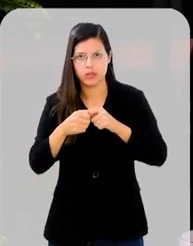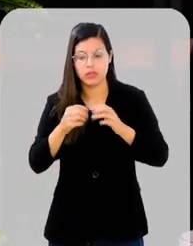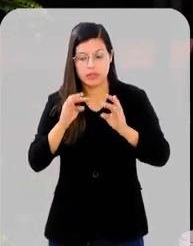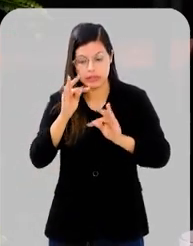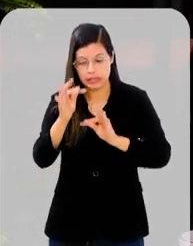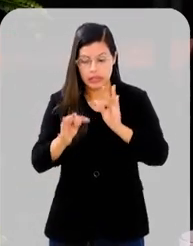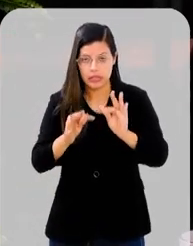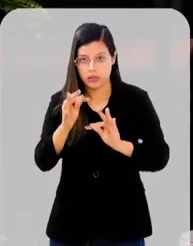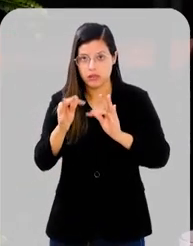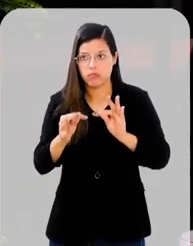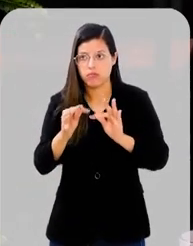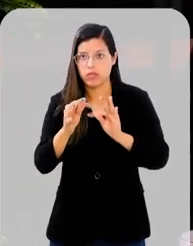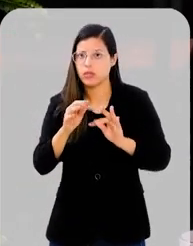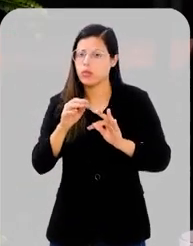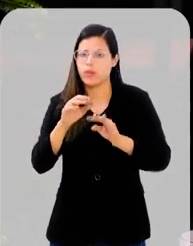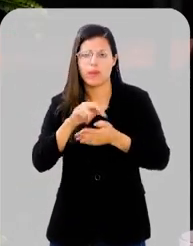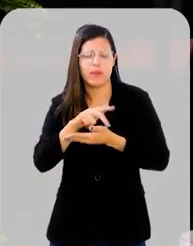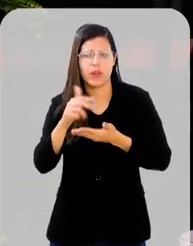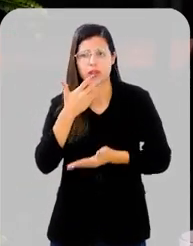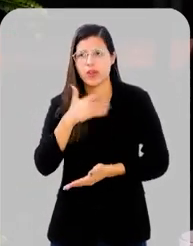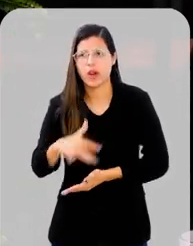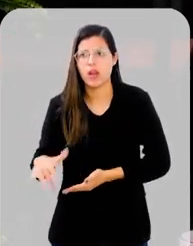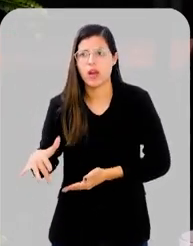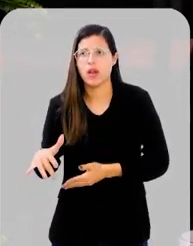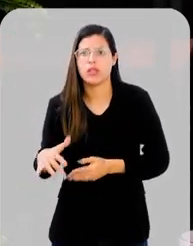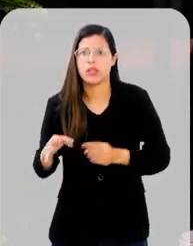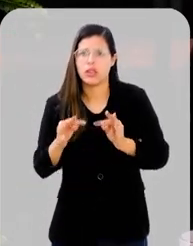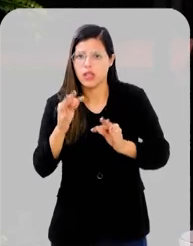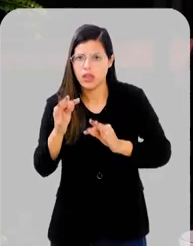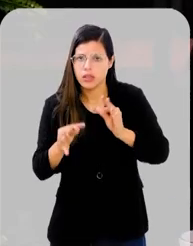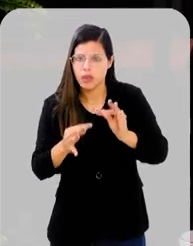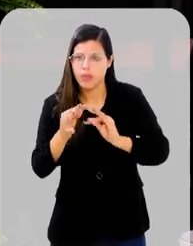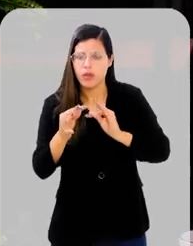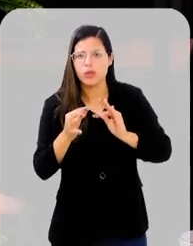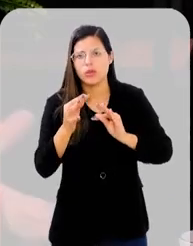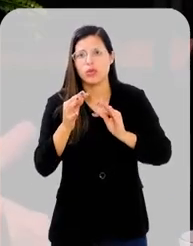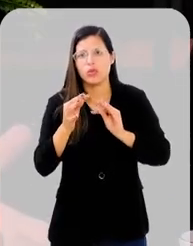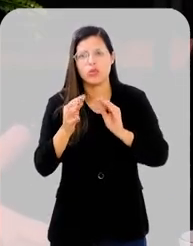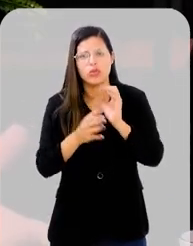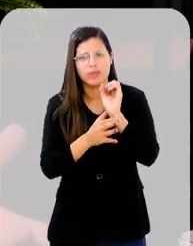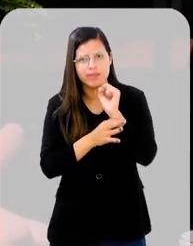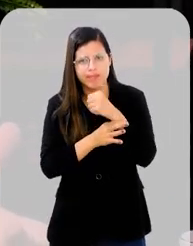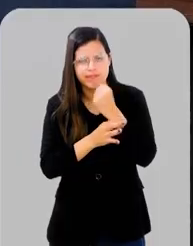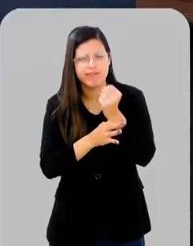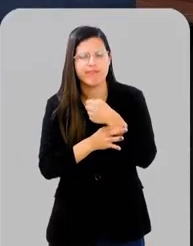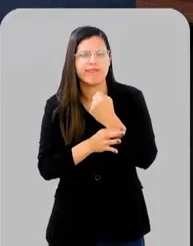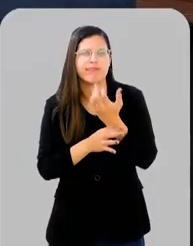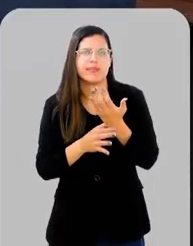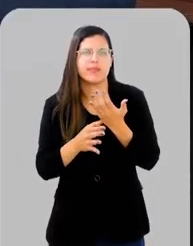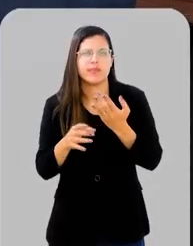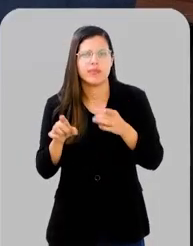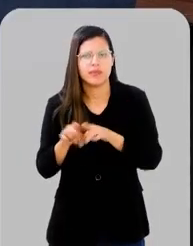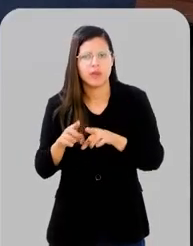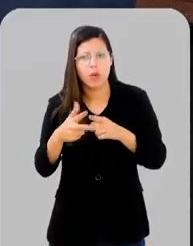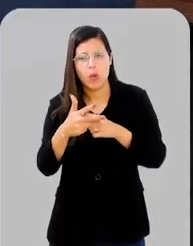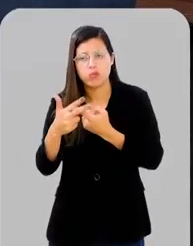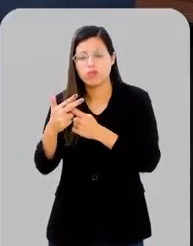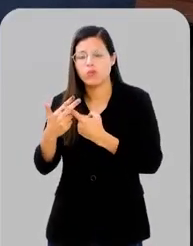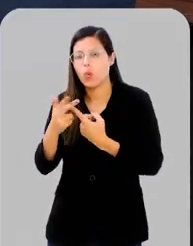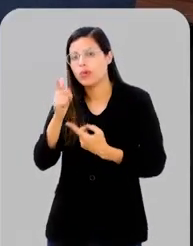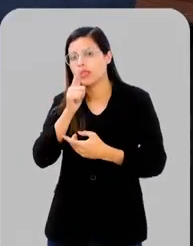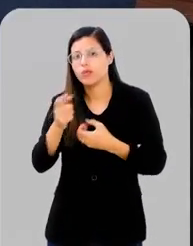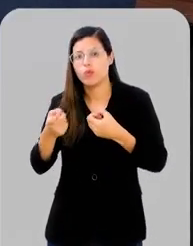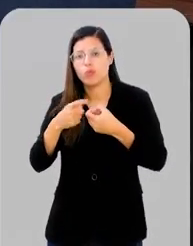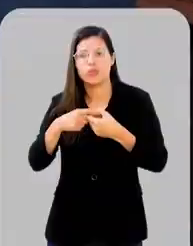tratamento muitas crianças Luzia em tratamento de reabilitação para poder voltar a falar você sabe que como eu ia te entrevistar hoje